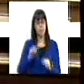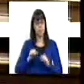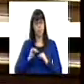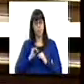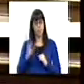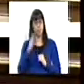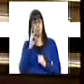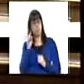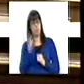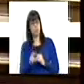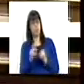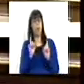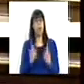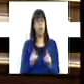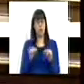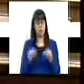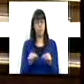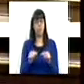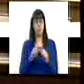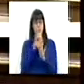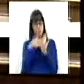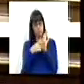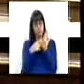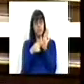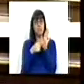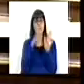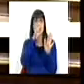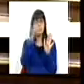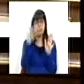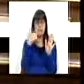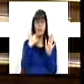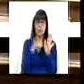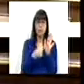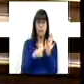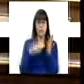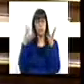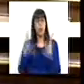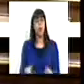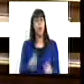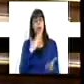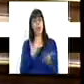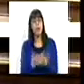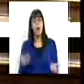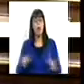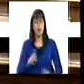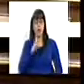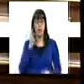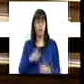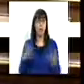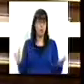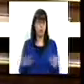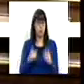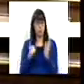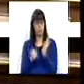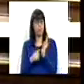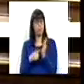nosso primeiro olhar seria para esta cláusula, se assim o quiserem chamar. O Orçamento dá ou não resposta